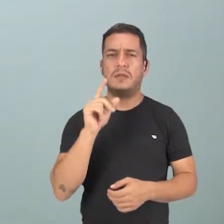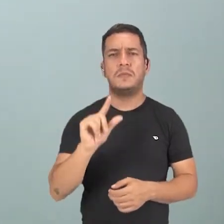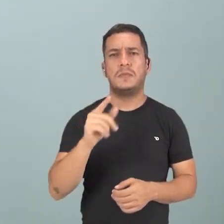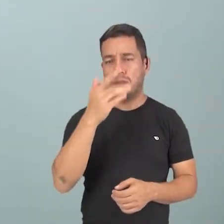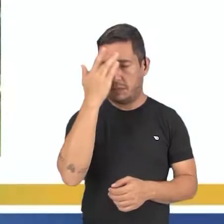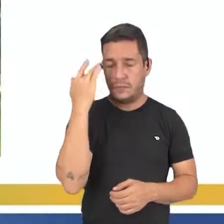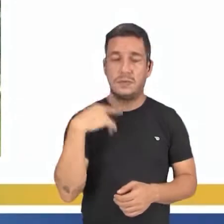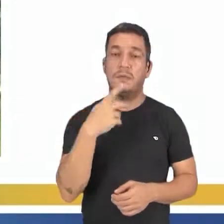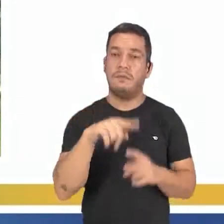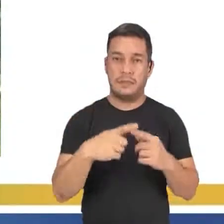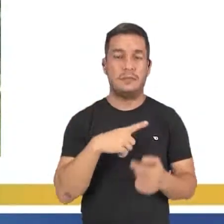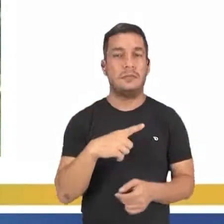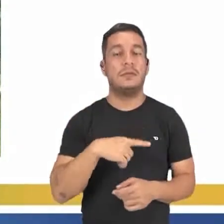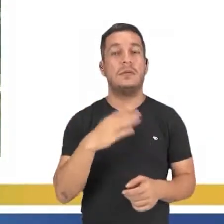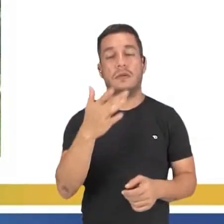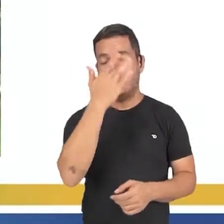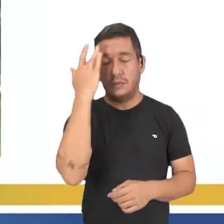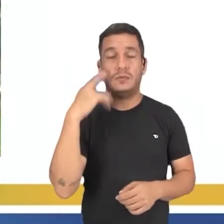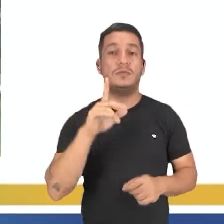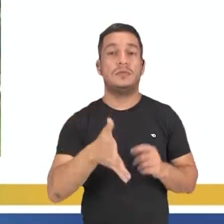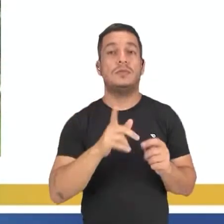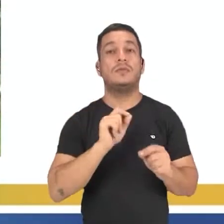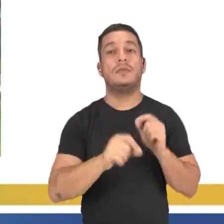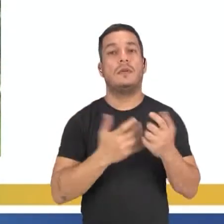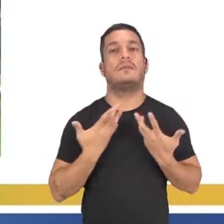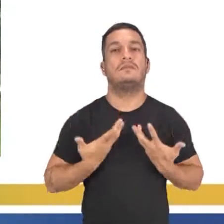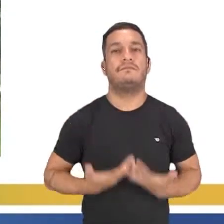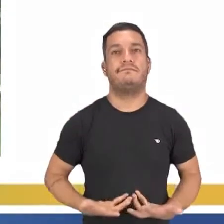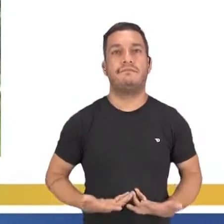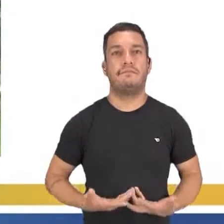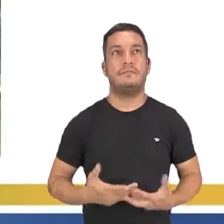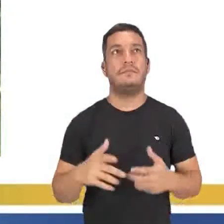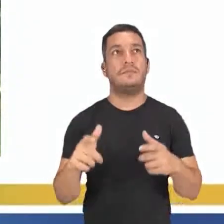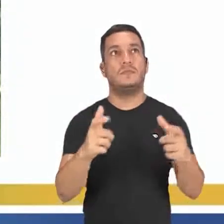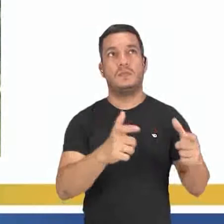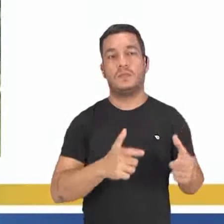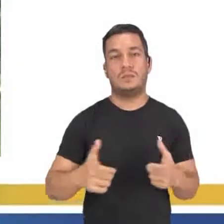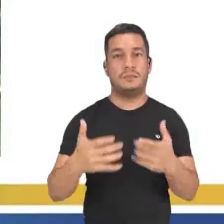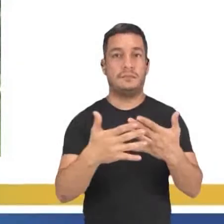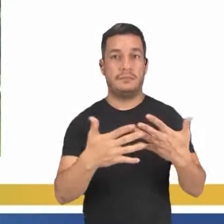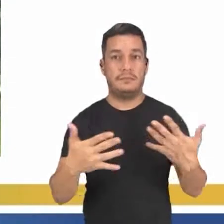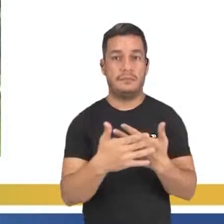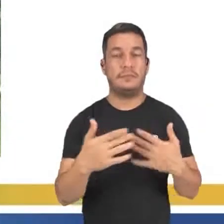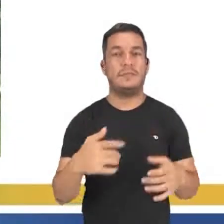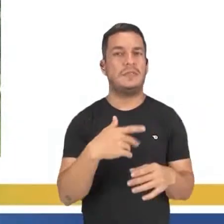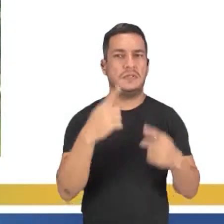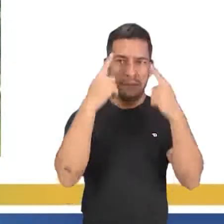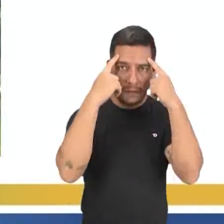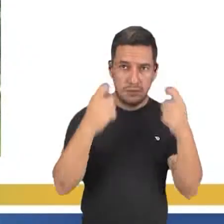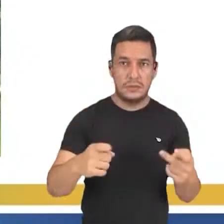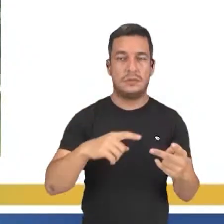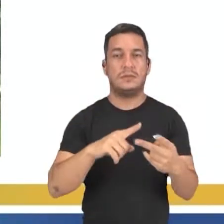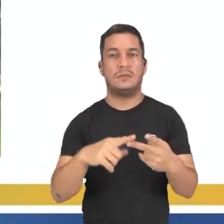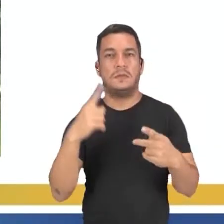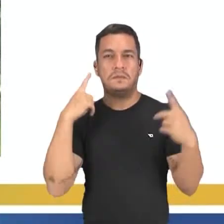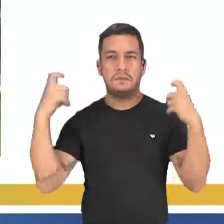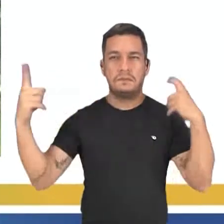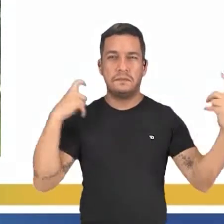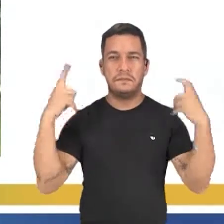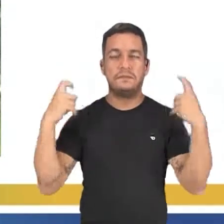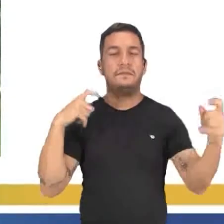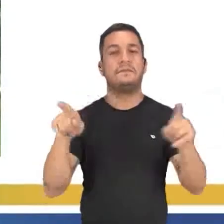ele existe. É quando as pessoas já estão cansadas dos grandes centros urbanos, seja pela violência, seja pelo